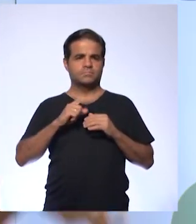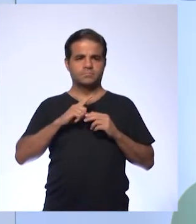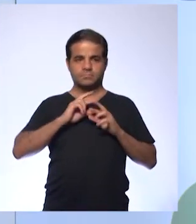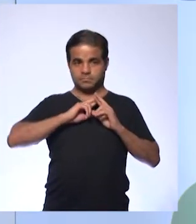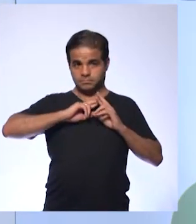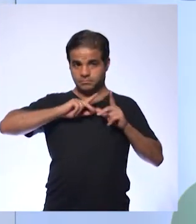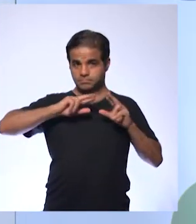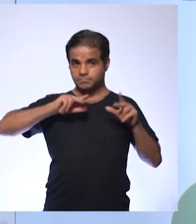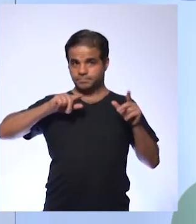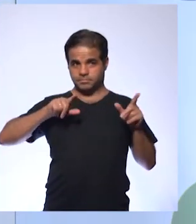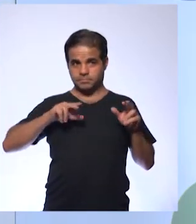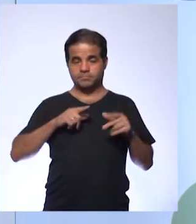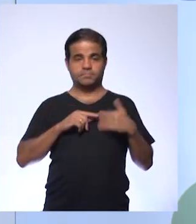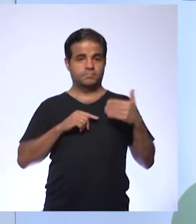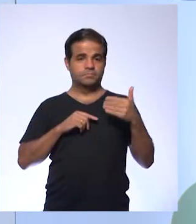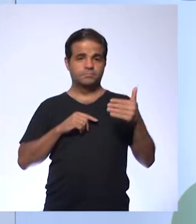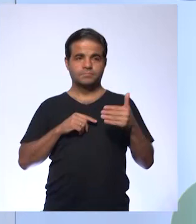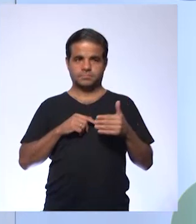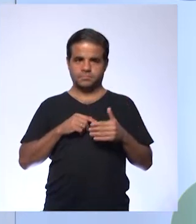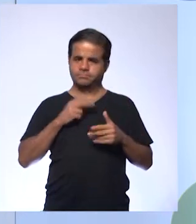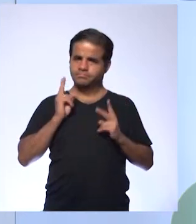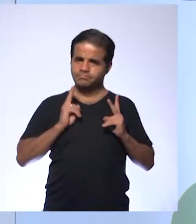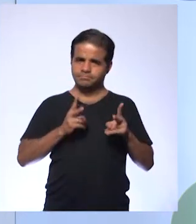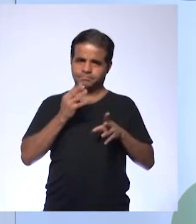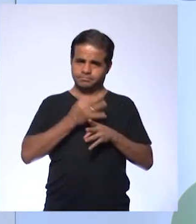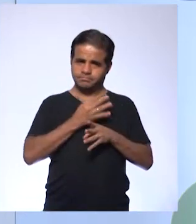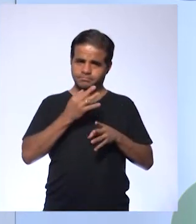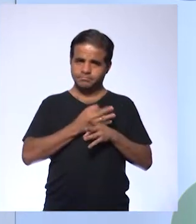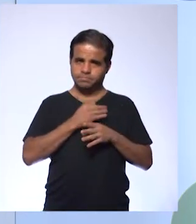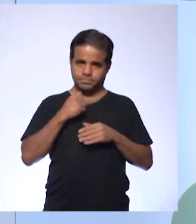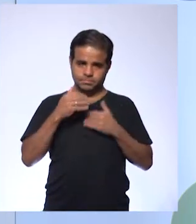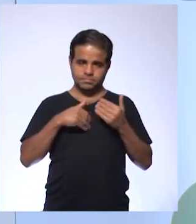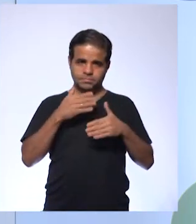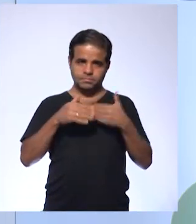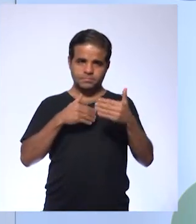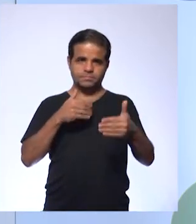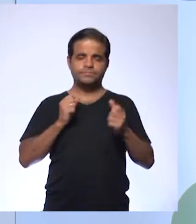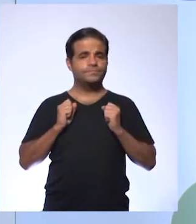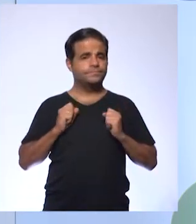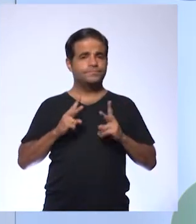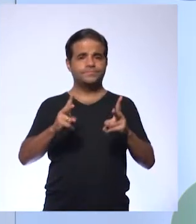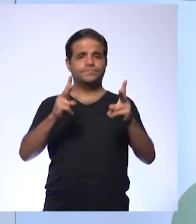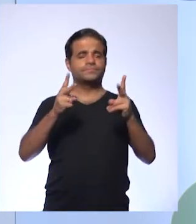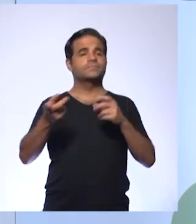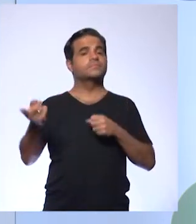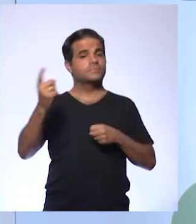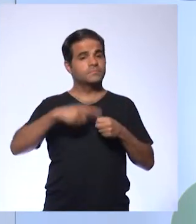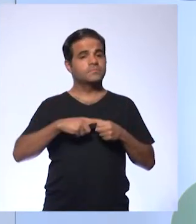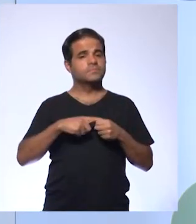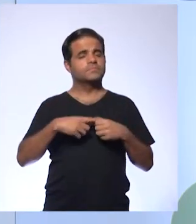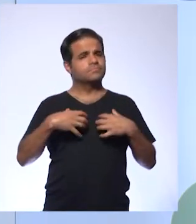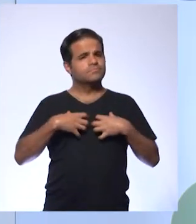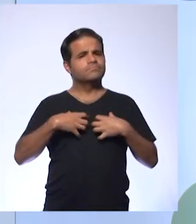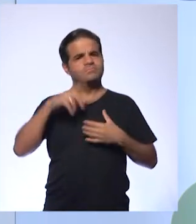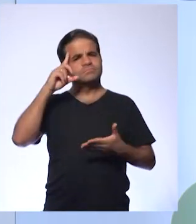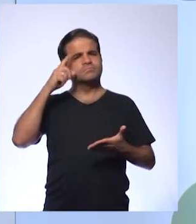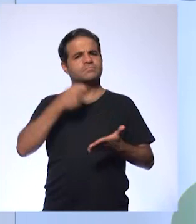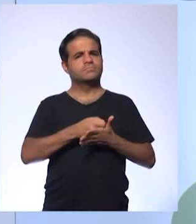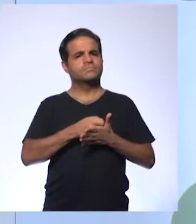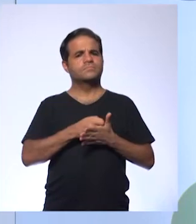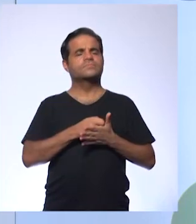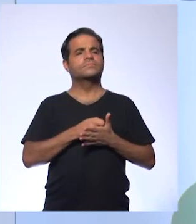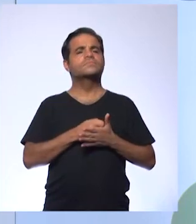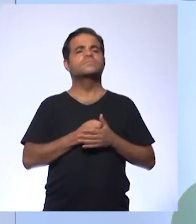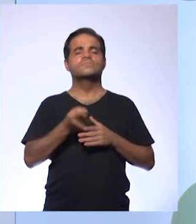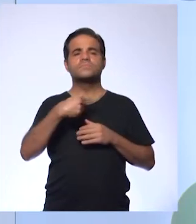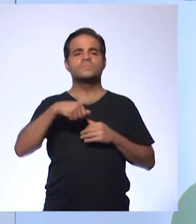tentações, entre aspas, e ele é perseverante, ele persiste o tempo inteiro em retornar, ele está muito decidido. E a gente